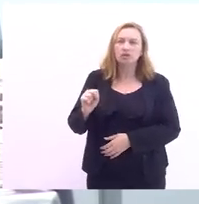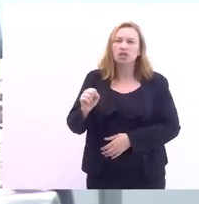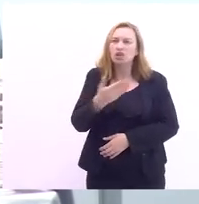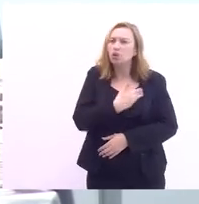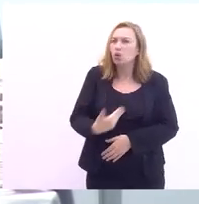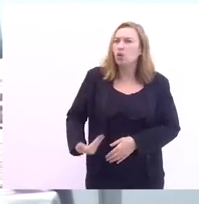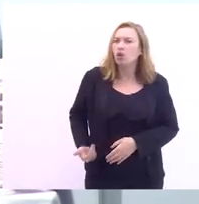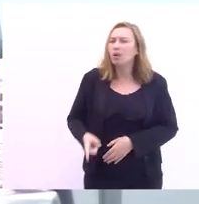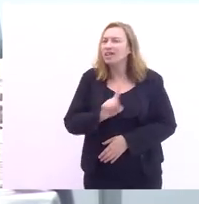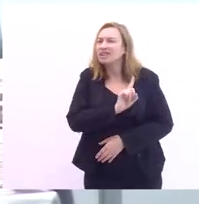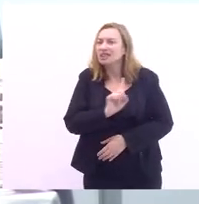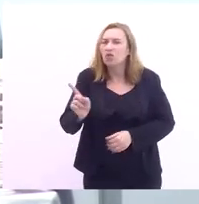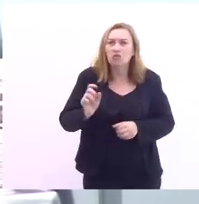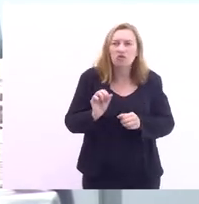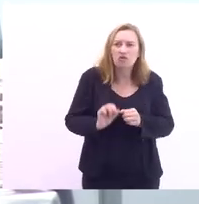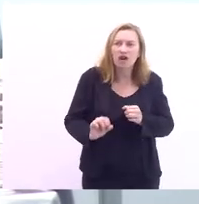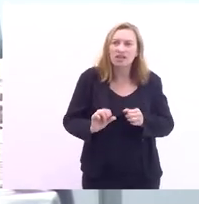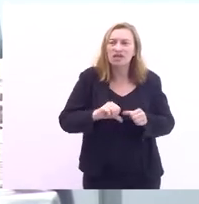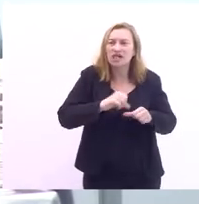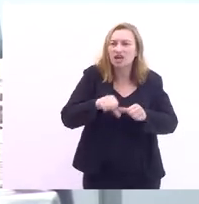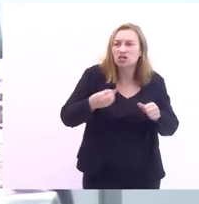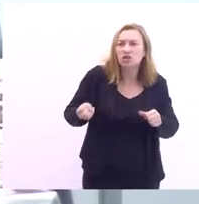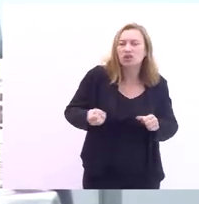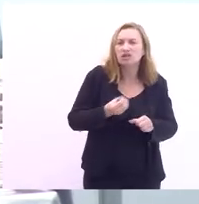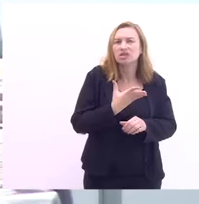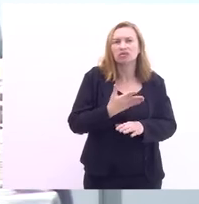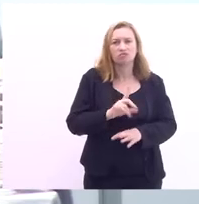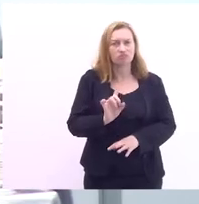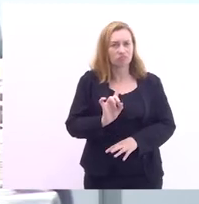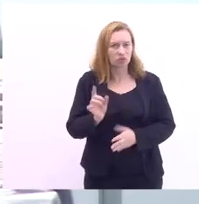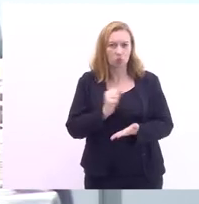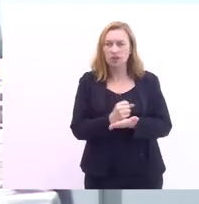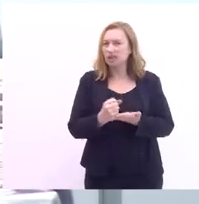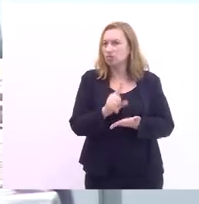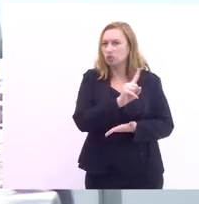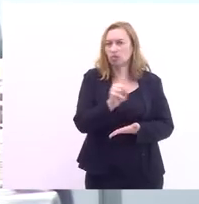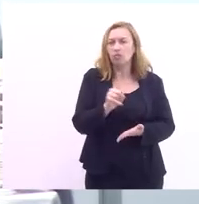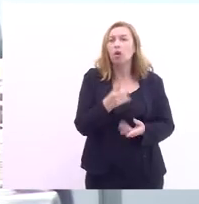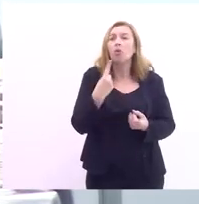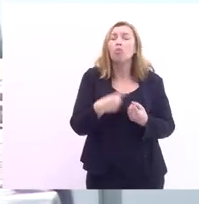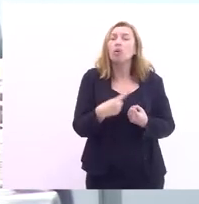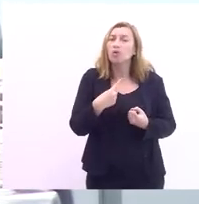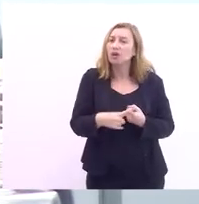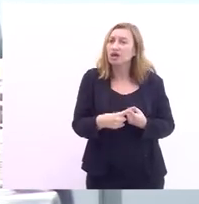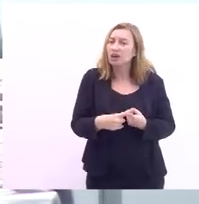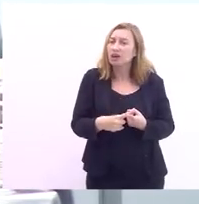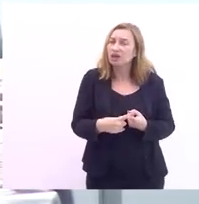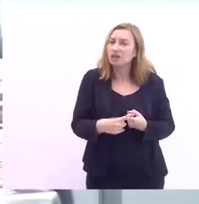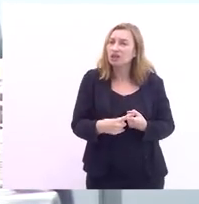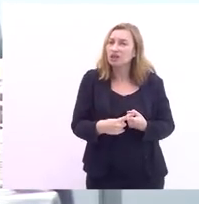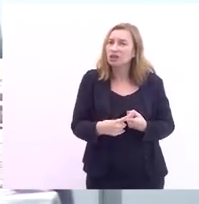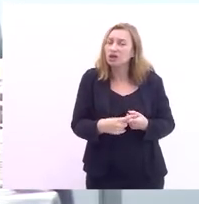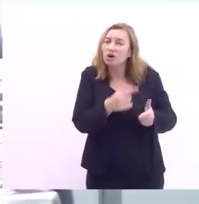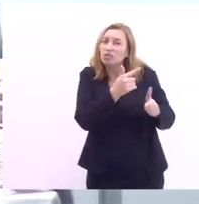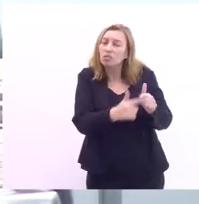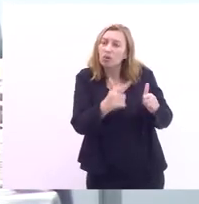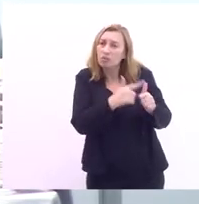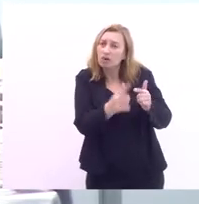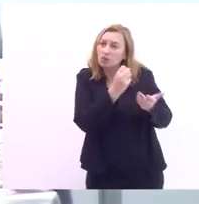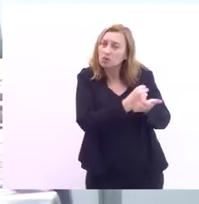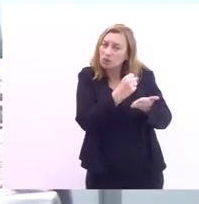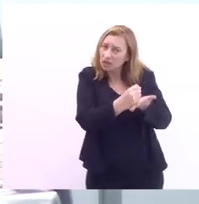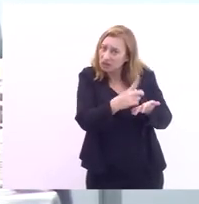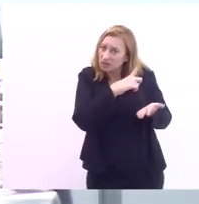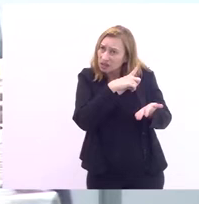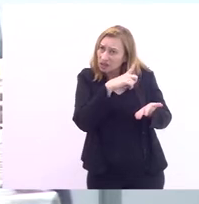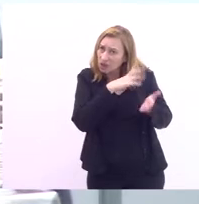não faça de forma alguma a renovação dessa concessão. Que, além da caducidade desse contrato, que hoje existe